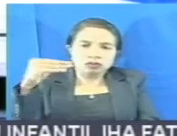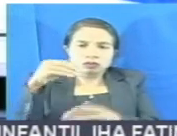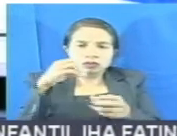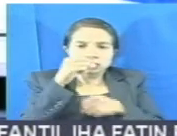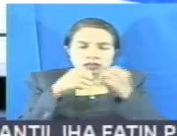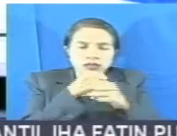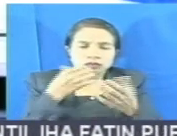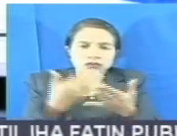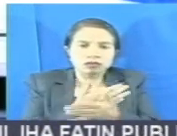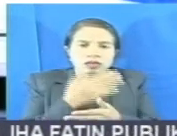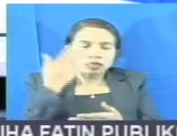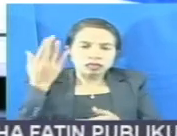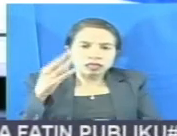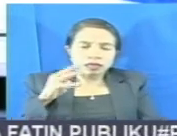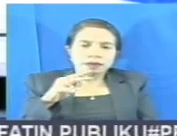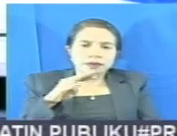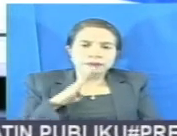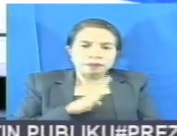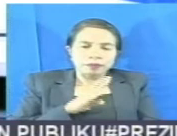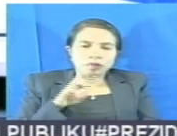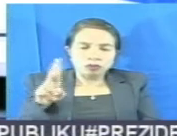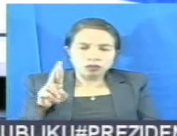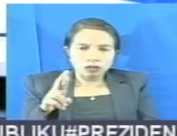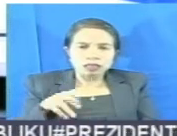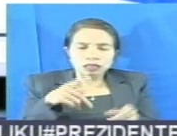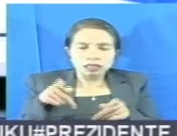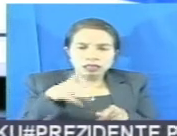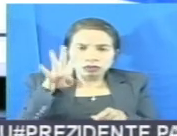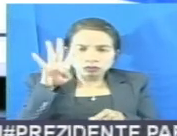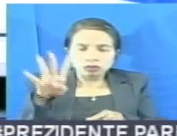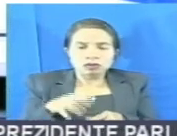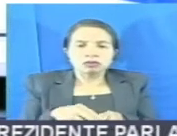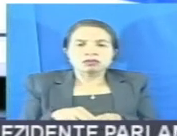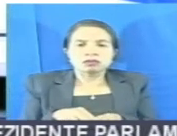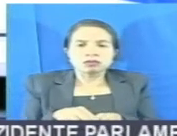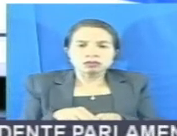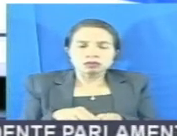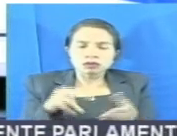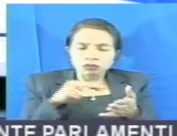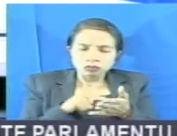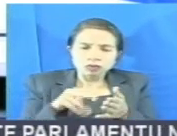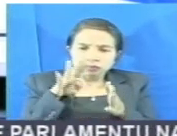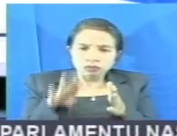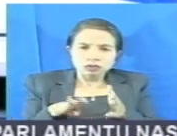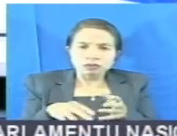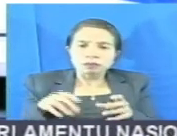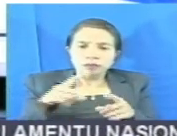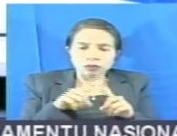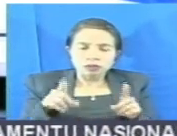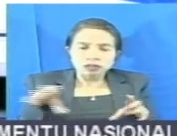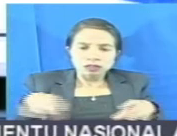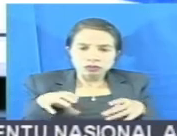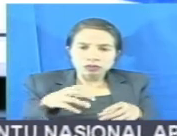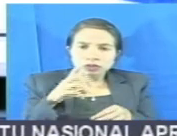Ia quatro pessoas, ita coloca neba, nebe serviço 24 horas. Ita reba número que é mínima, mas bem, se irá no serviço de 24